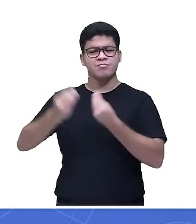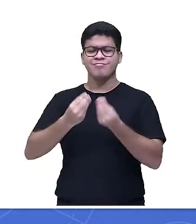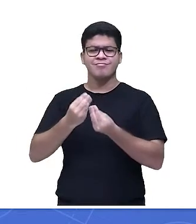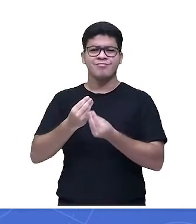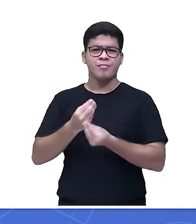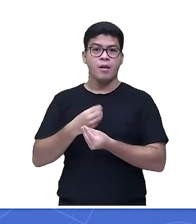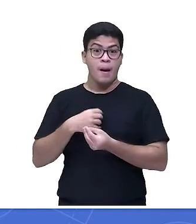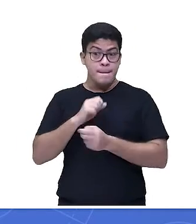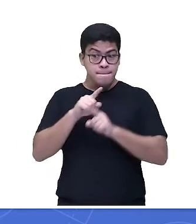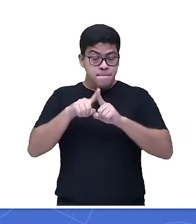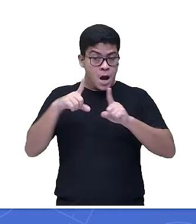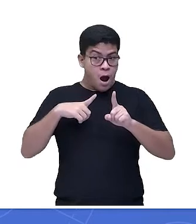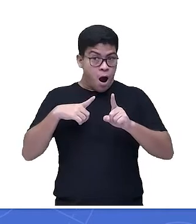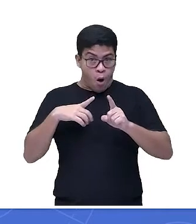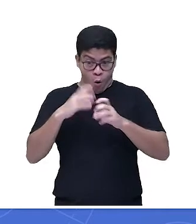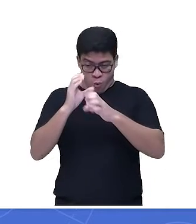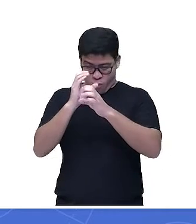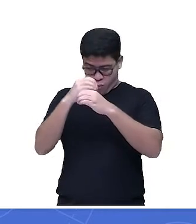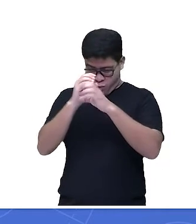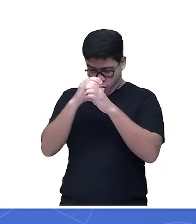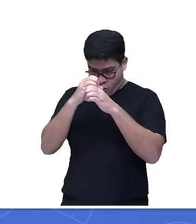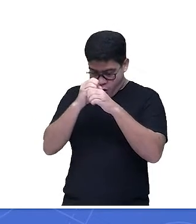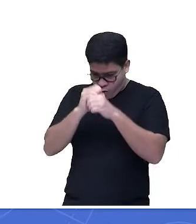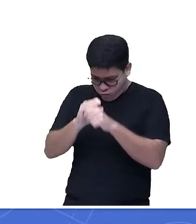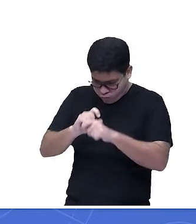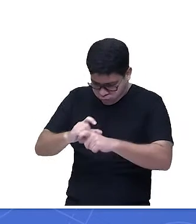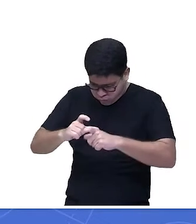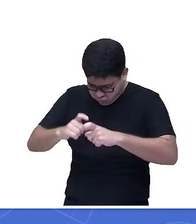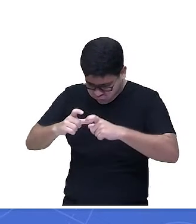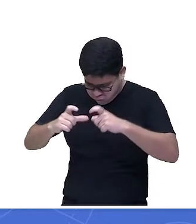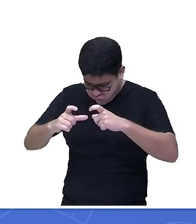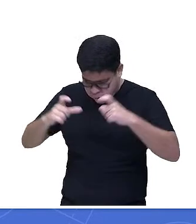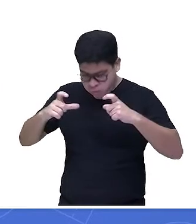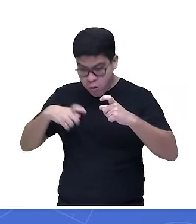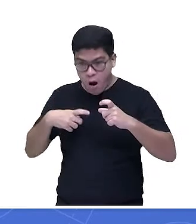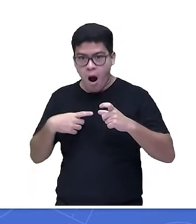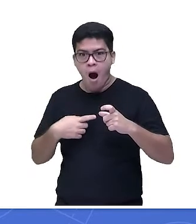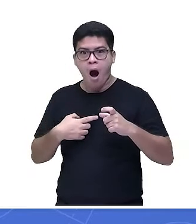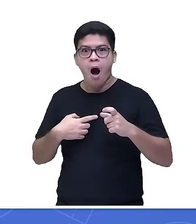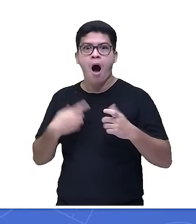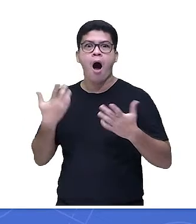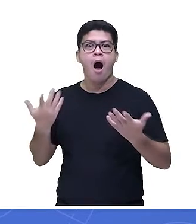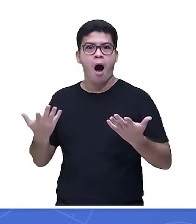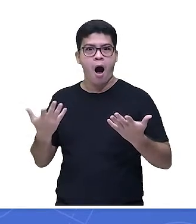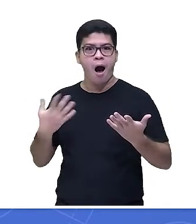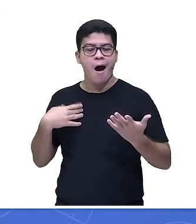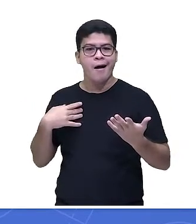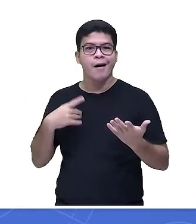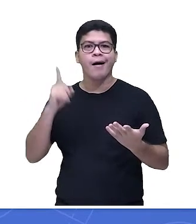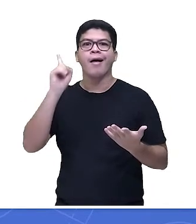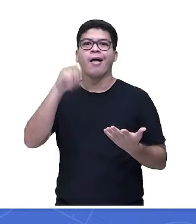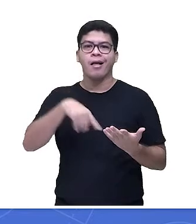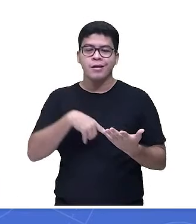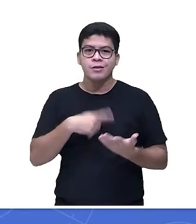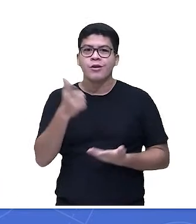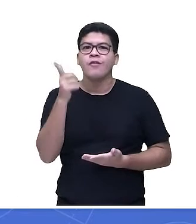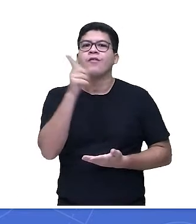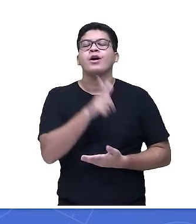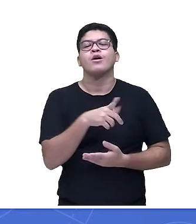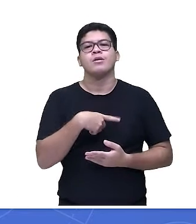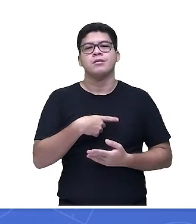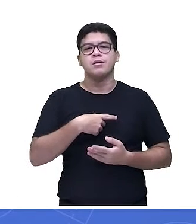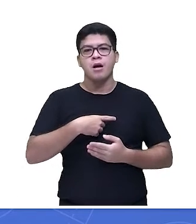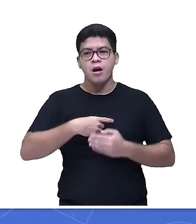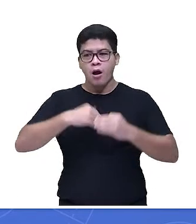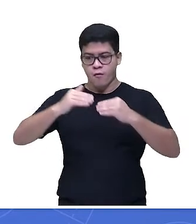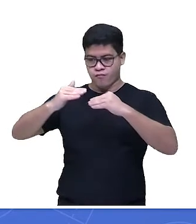e colocar, tá, uma amostra de leite e de sangue em lentes de ampliação, a gente vai ver os níveis de